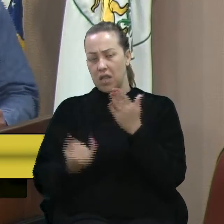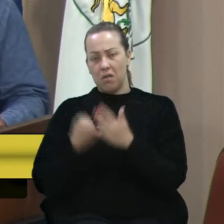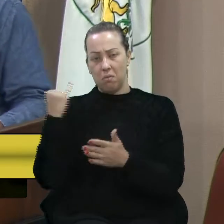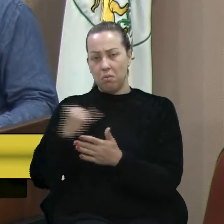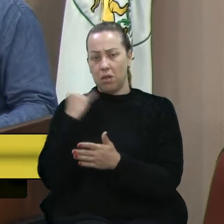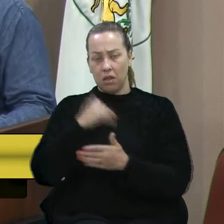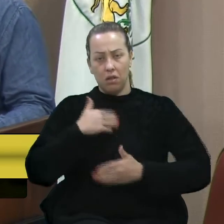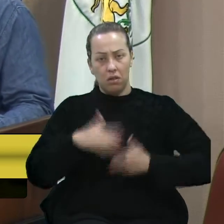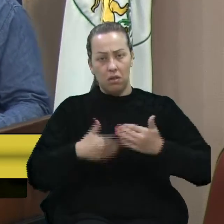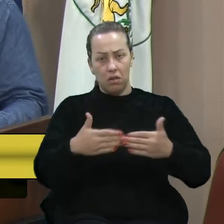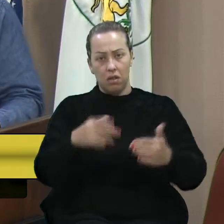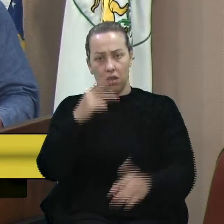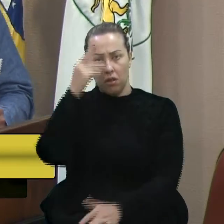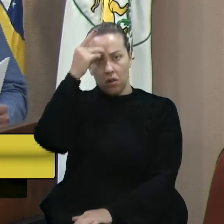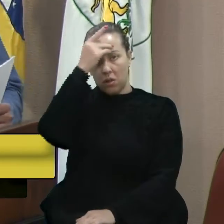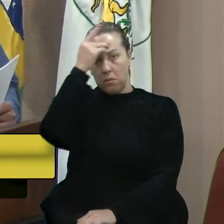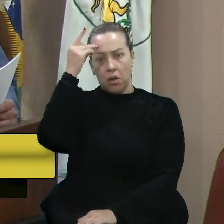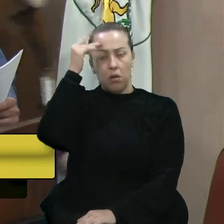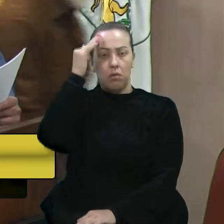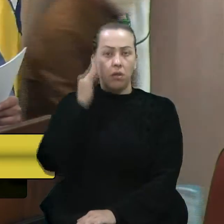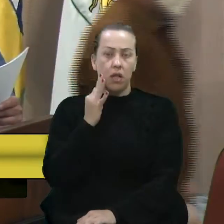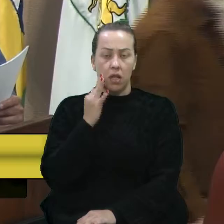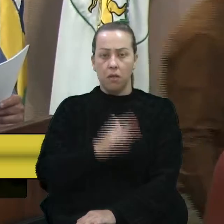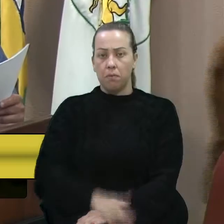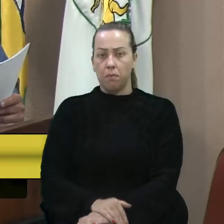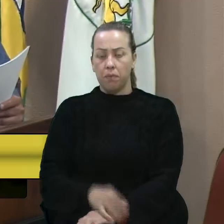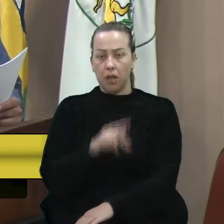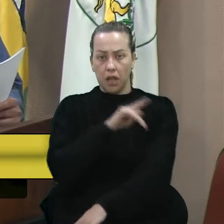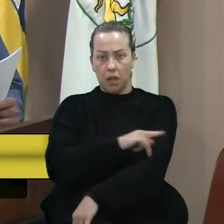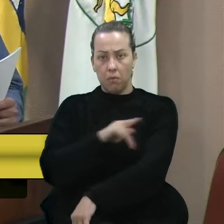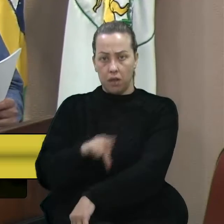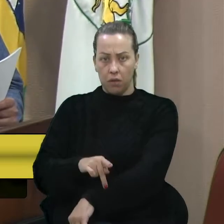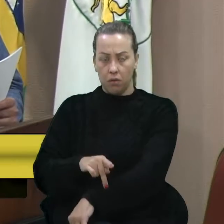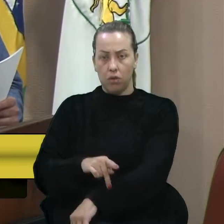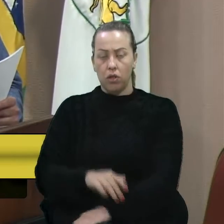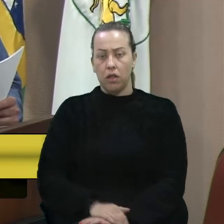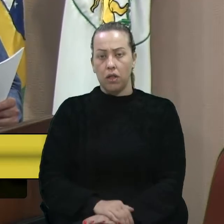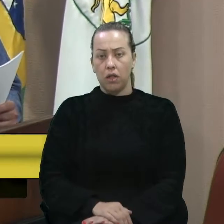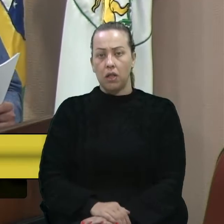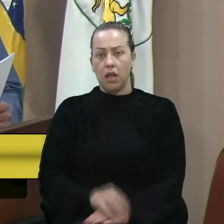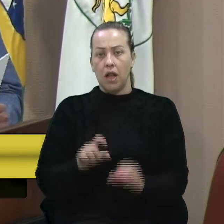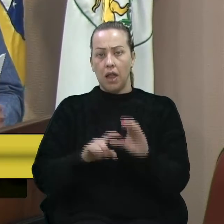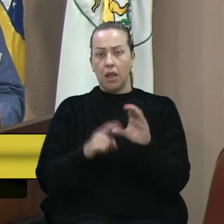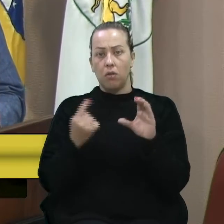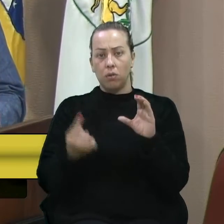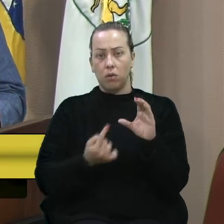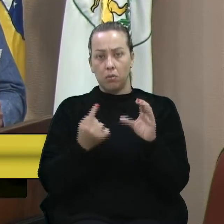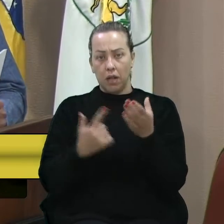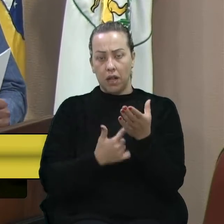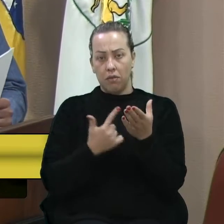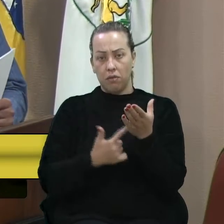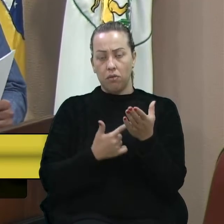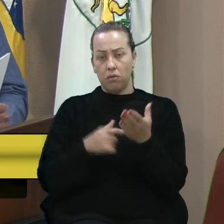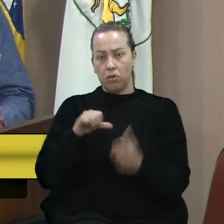fundamentais do Freire, né? E na pedagogia da autonomia, um livro lá